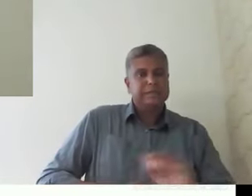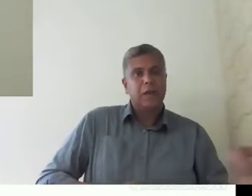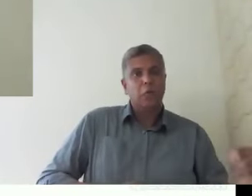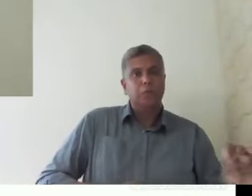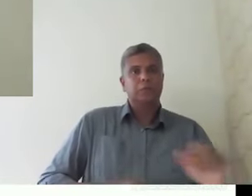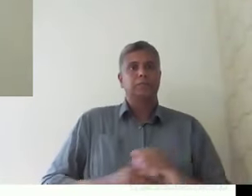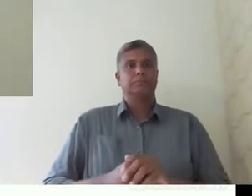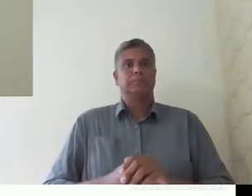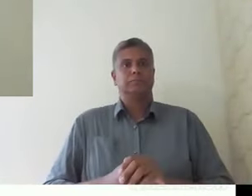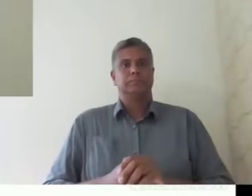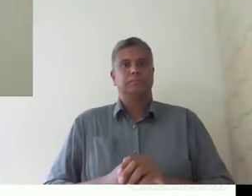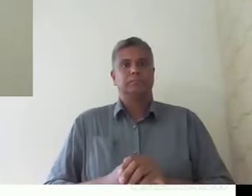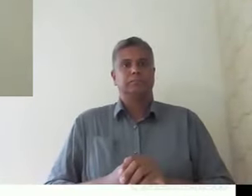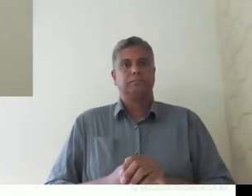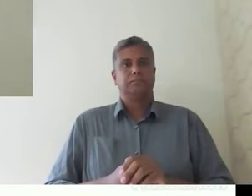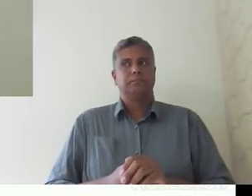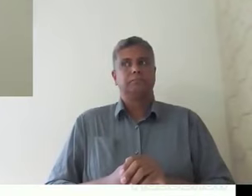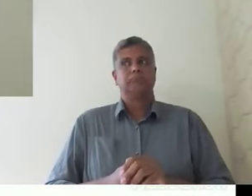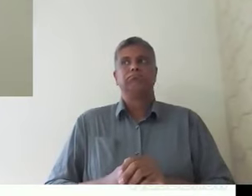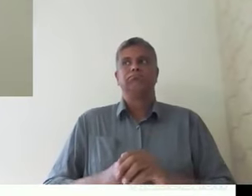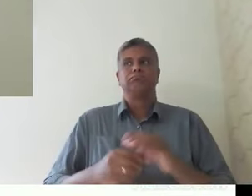pelo segundo.